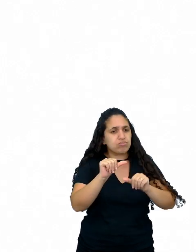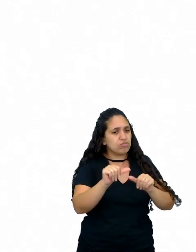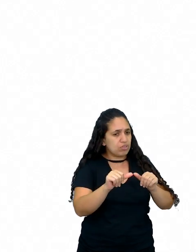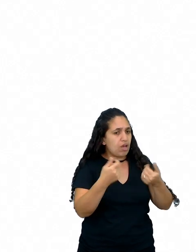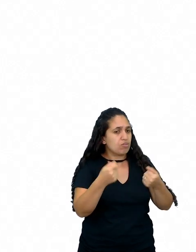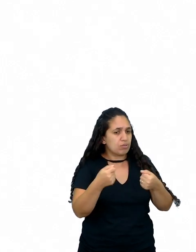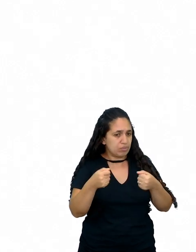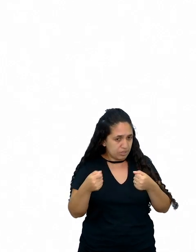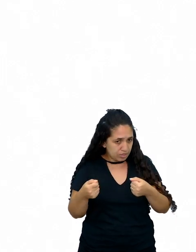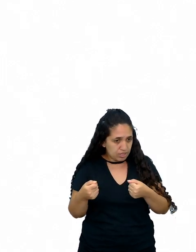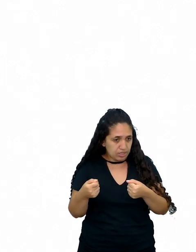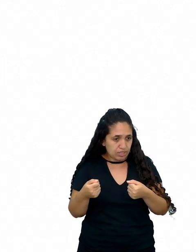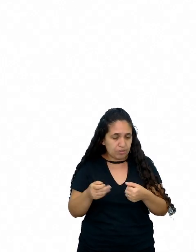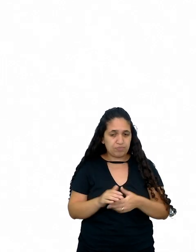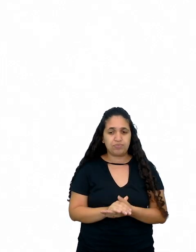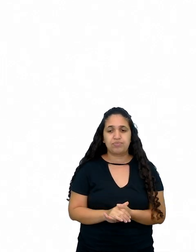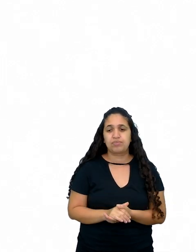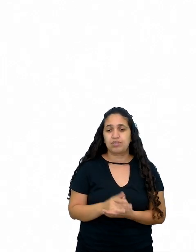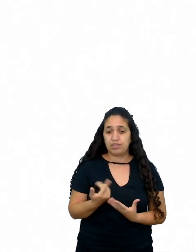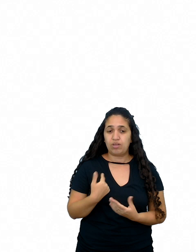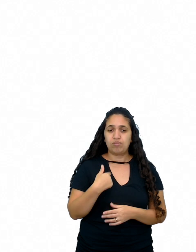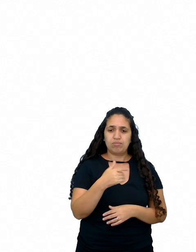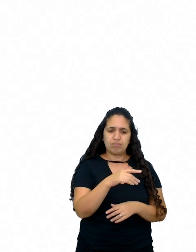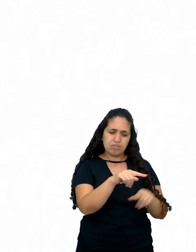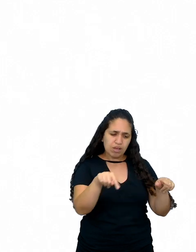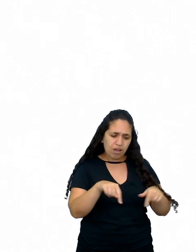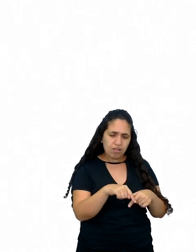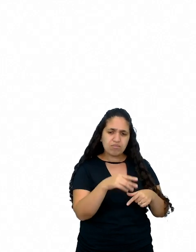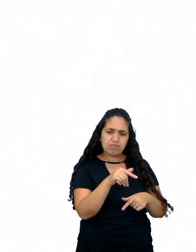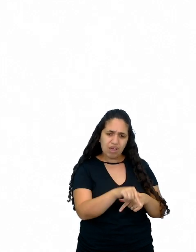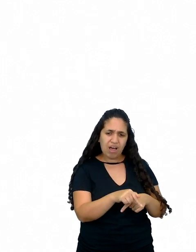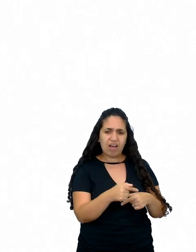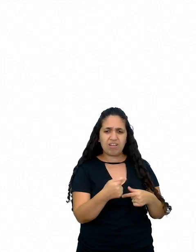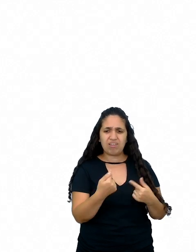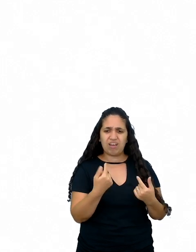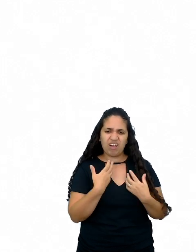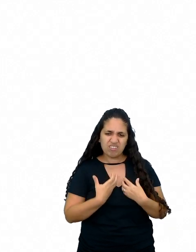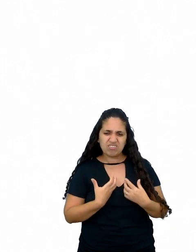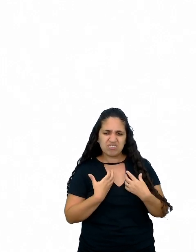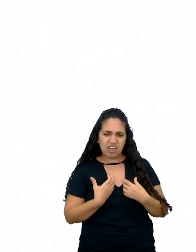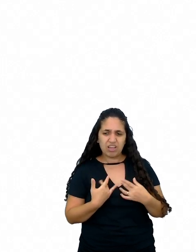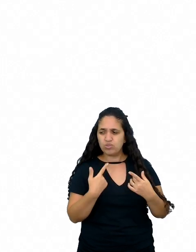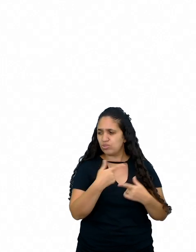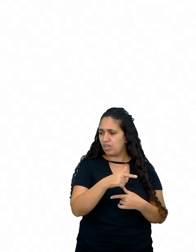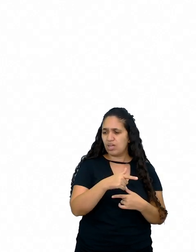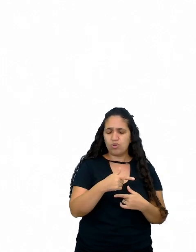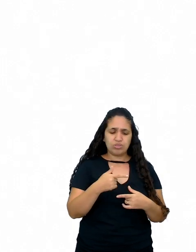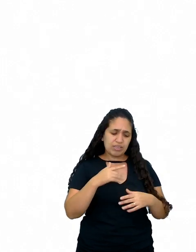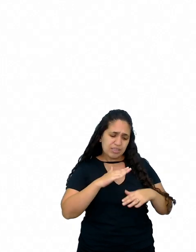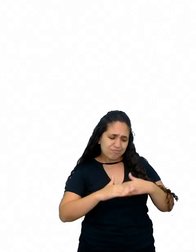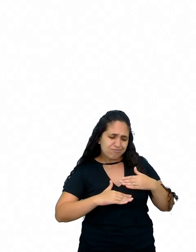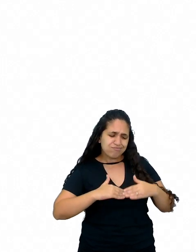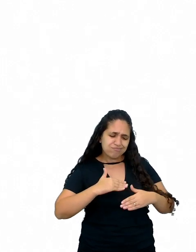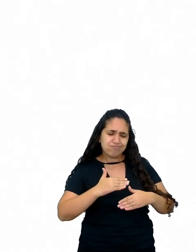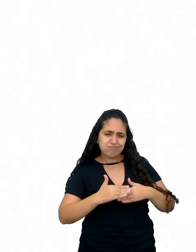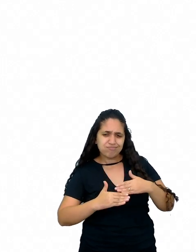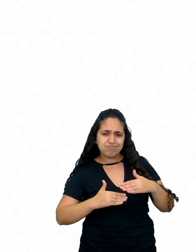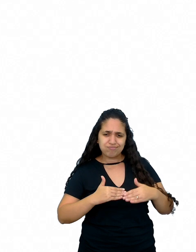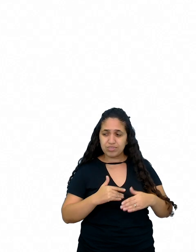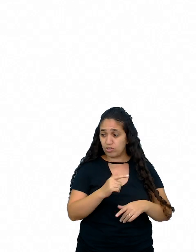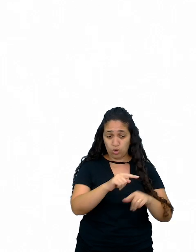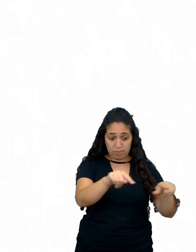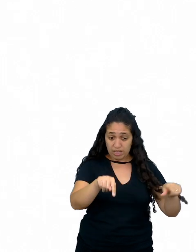né? Minhas salas são tão apáticas, eu vou ter que fazer uma coisa menos intensa, ou, nossa, minha sala é